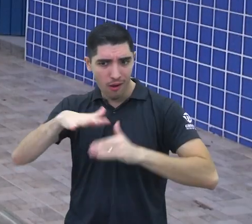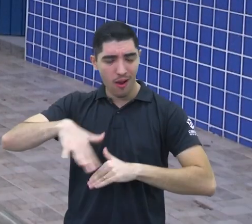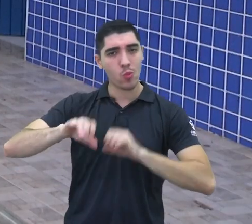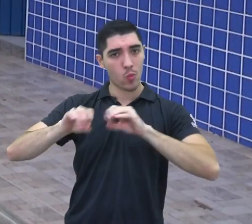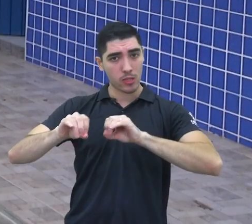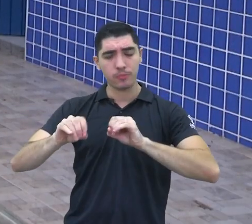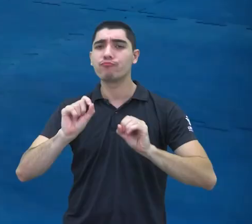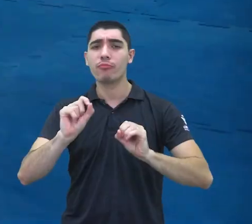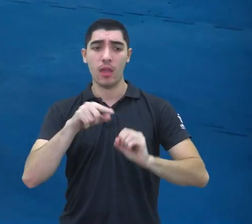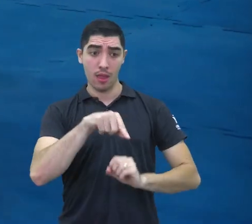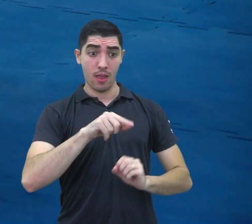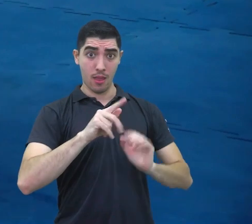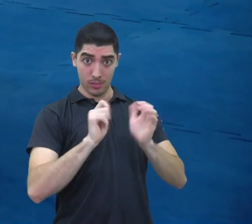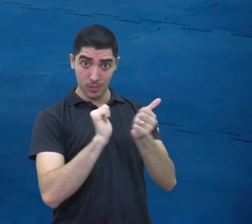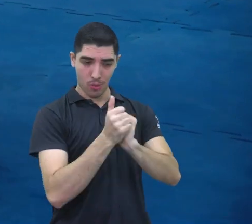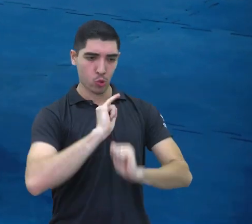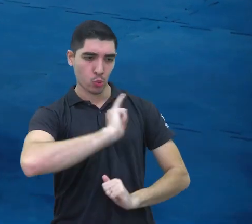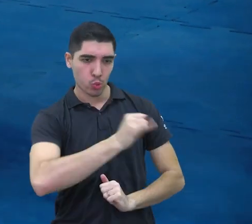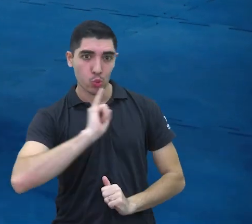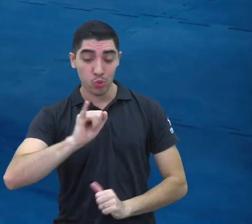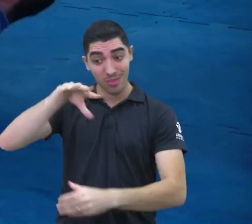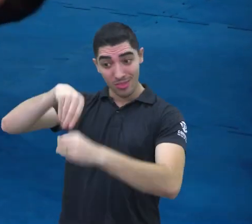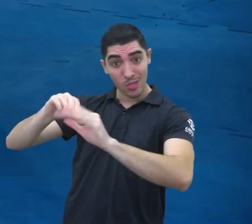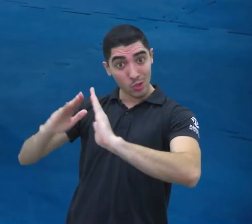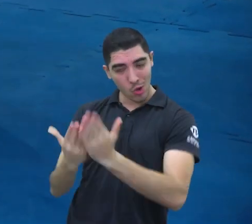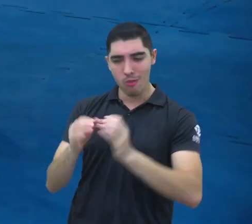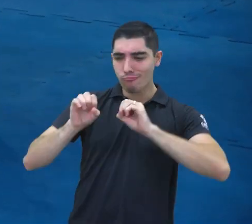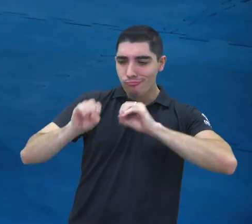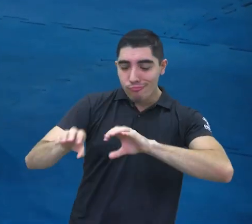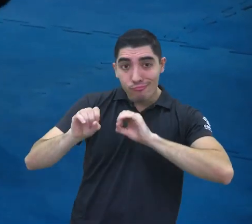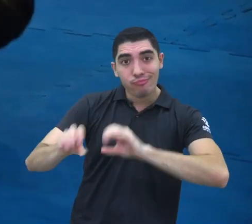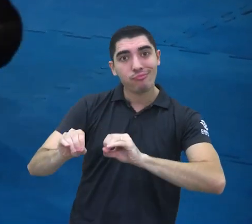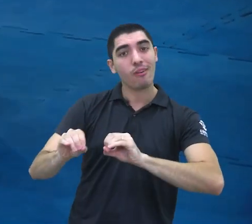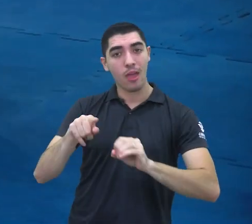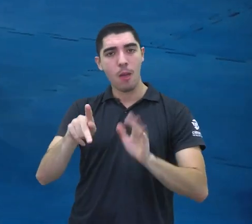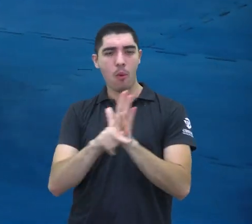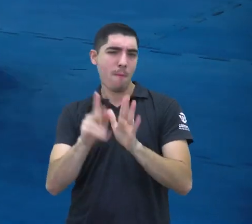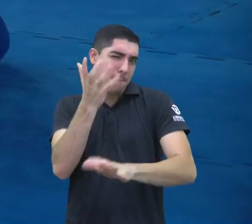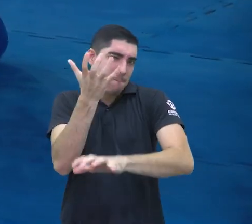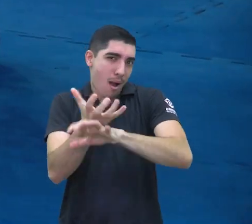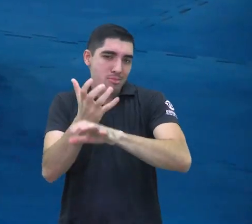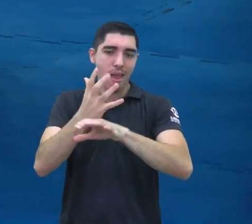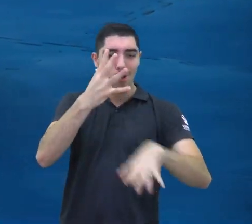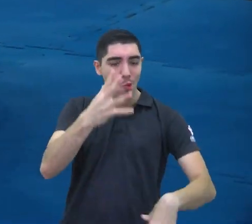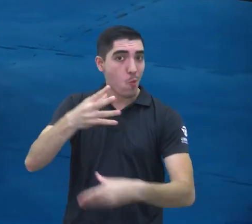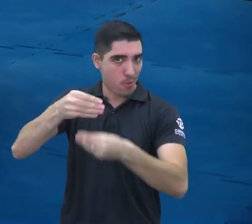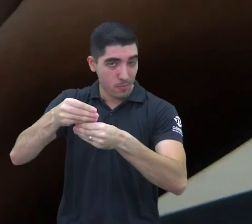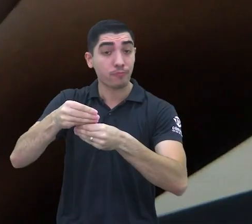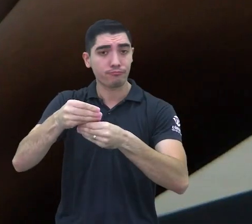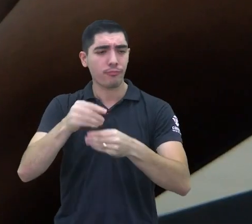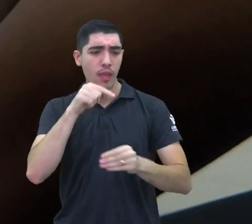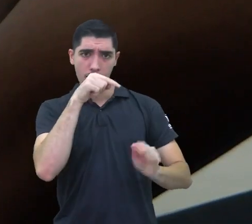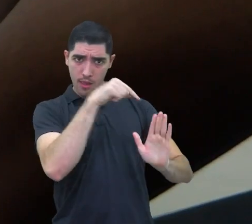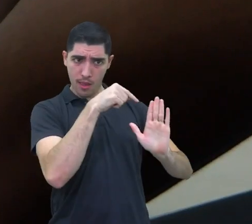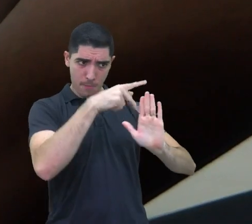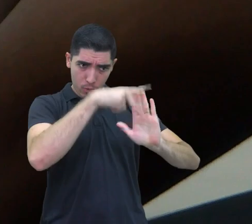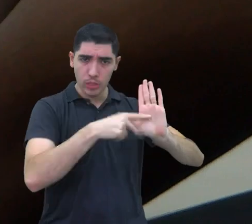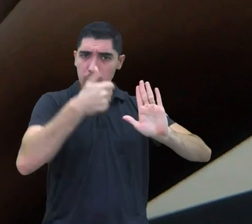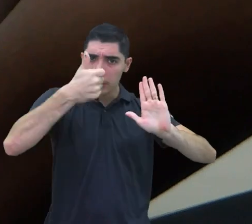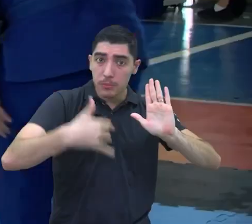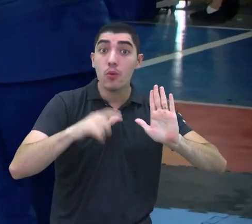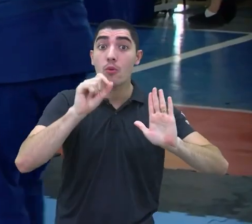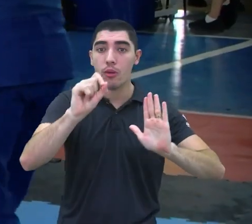matéria que institui um programa de ensino de jiu-jitsu nas escolas da rede municipal como atividade extracurricular. O texto prevê